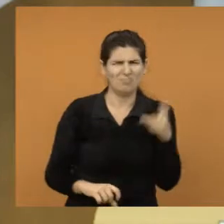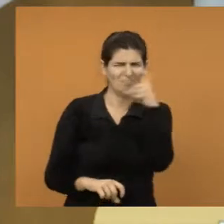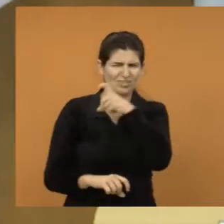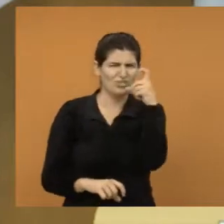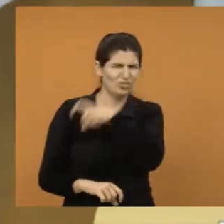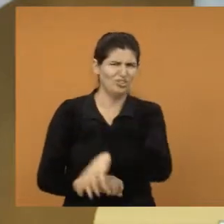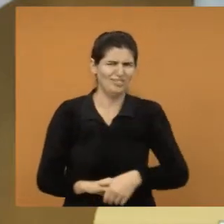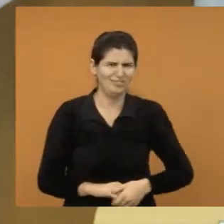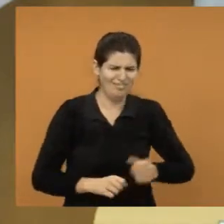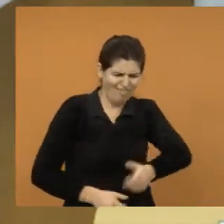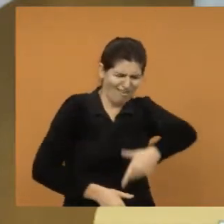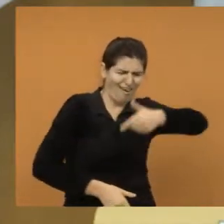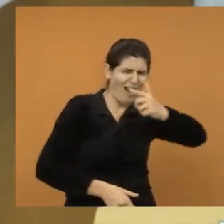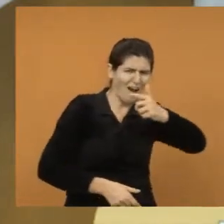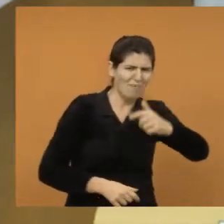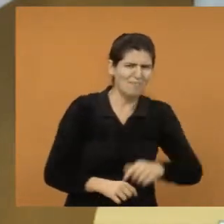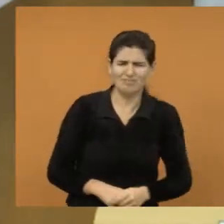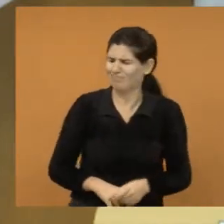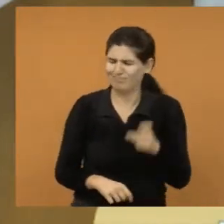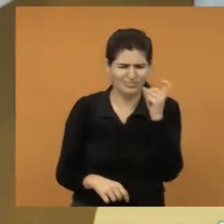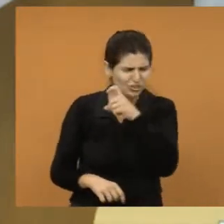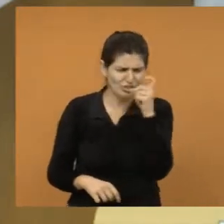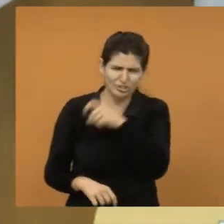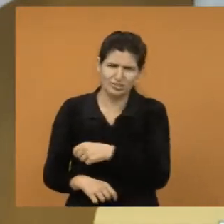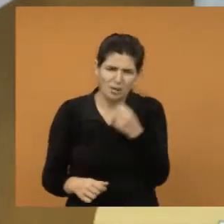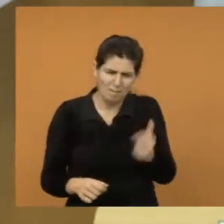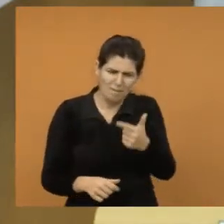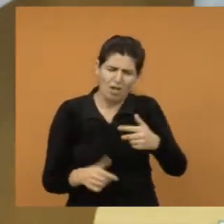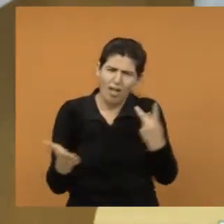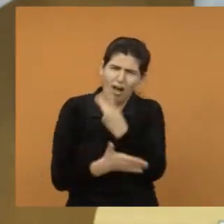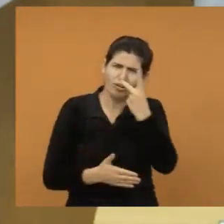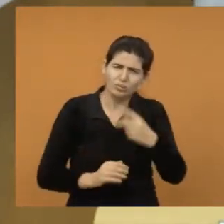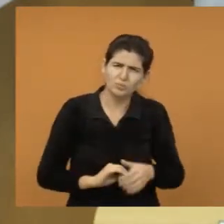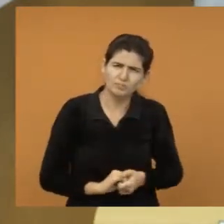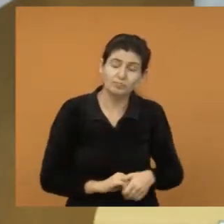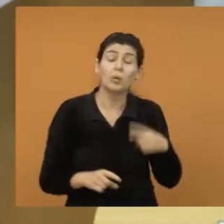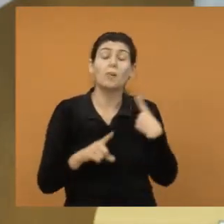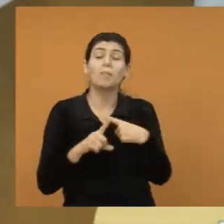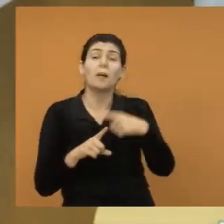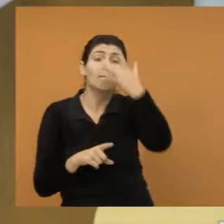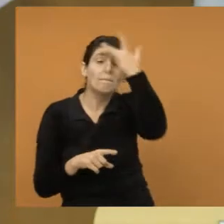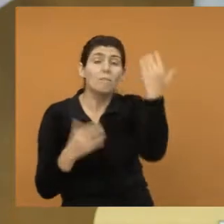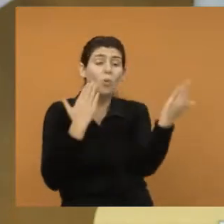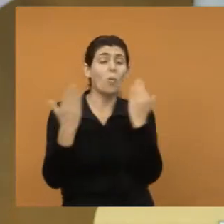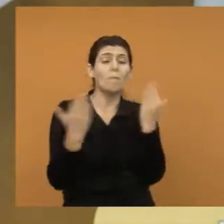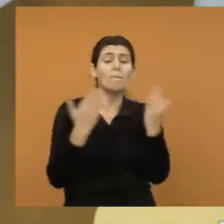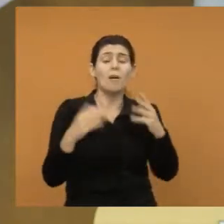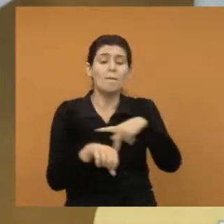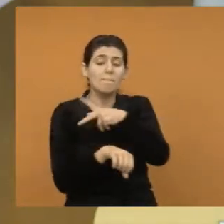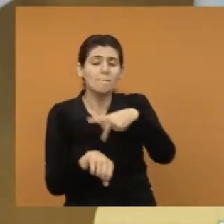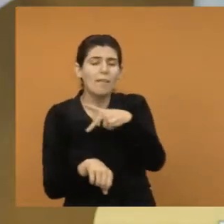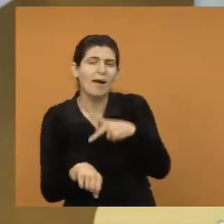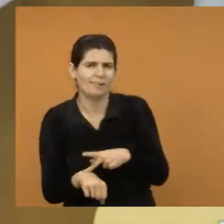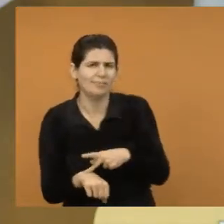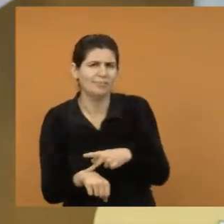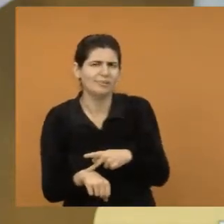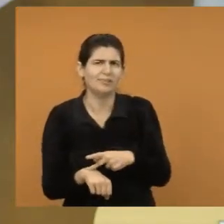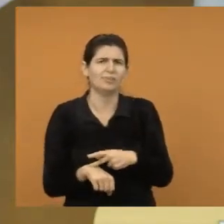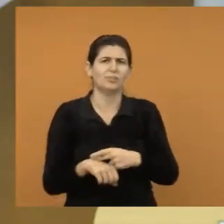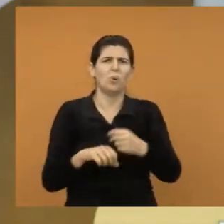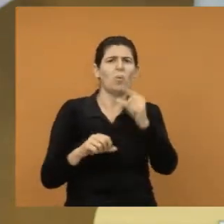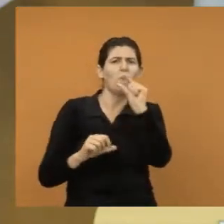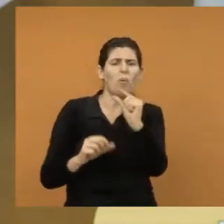porque os países que têm o menor índice de homicídio são países que não têm porte de arma,